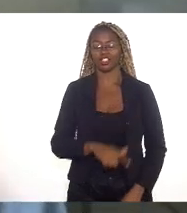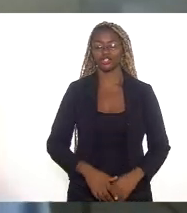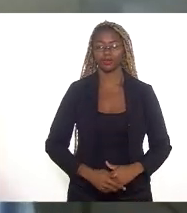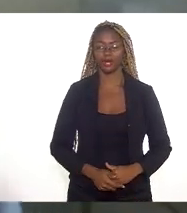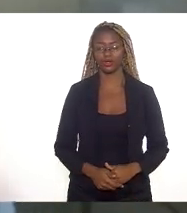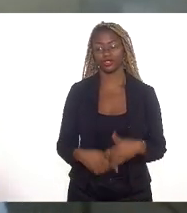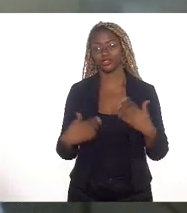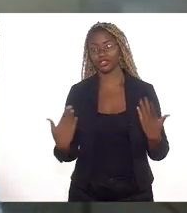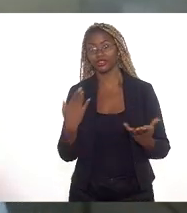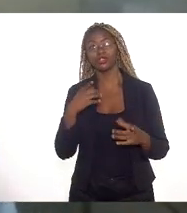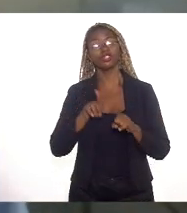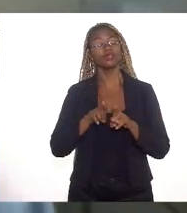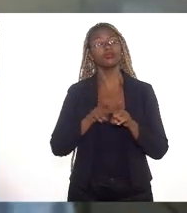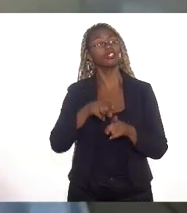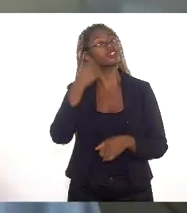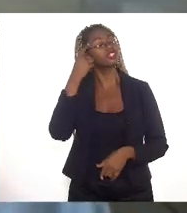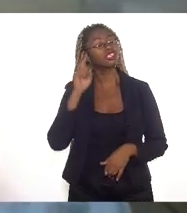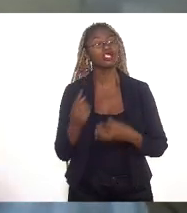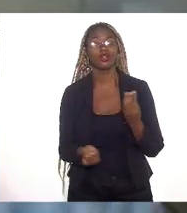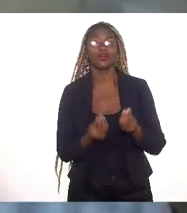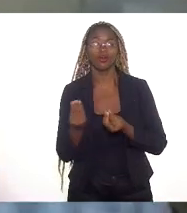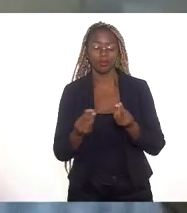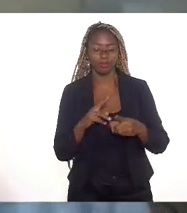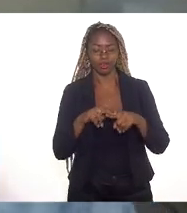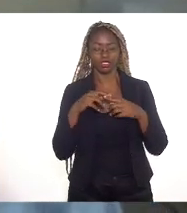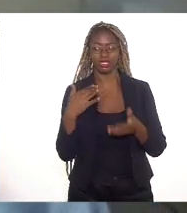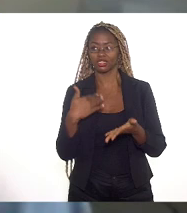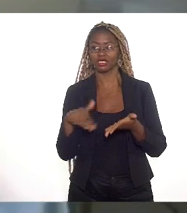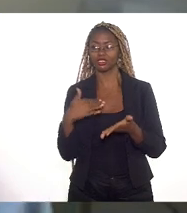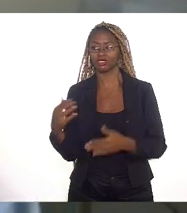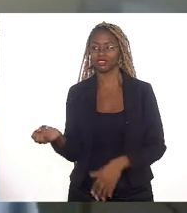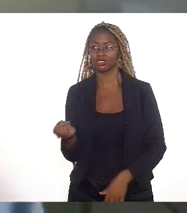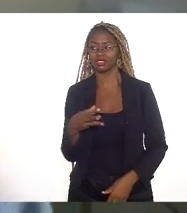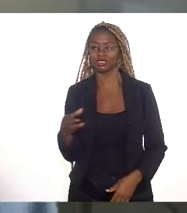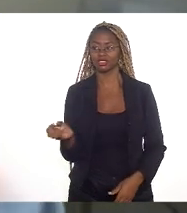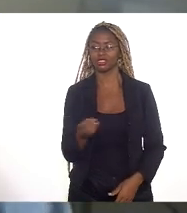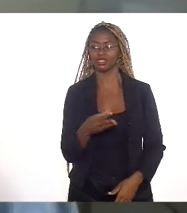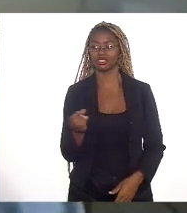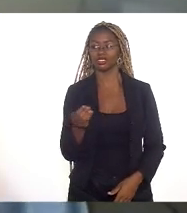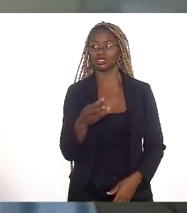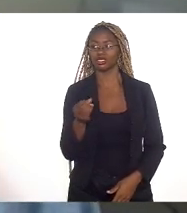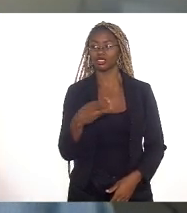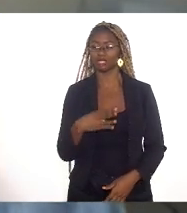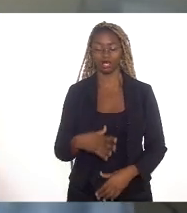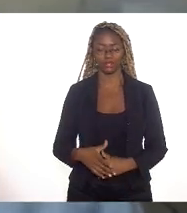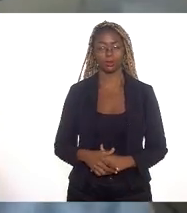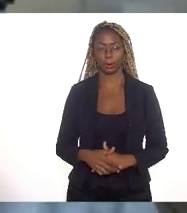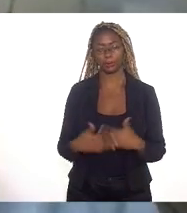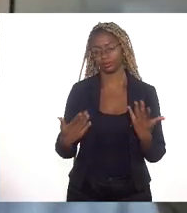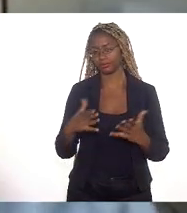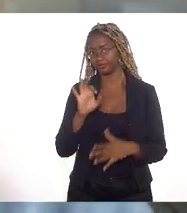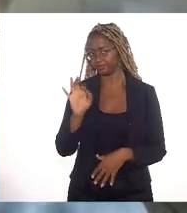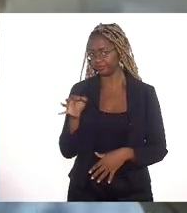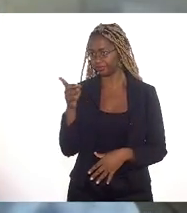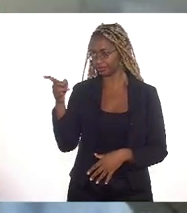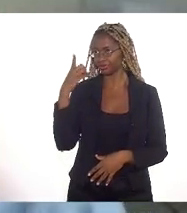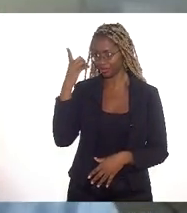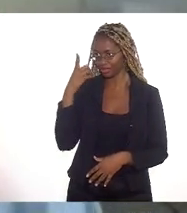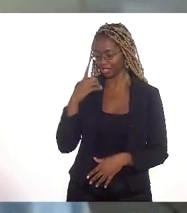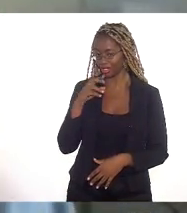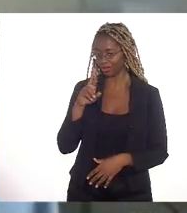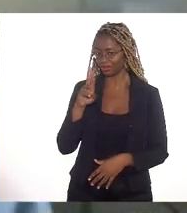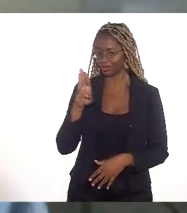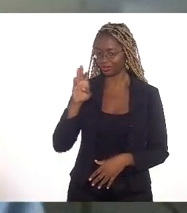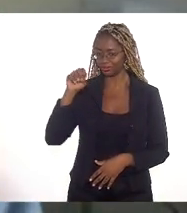Cada dia se cria uma secretaria nova sem aumentar a eficiência e eficácia. Não é isso, deputado Rubem Bontempo?